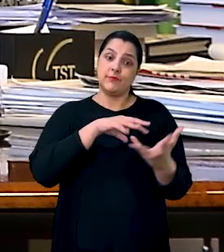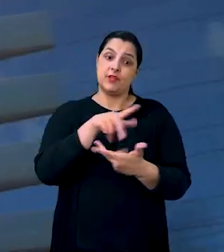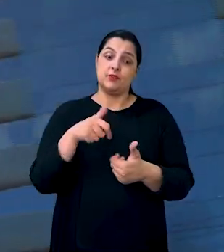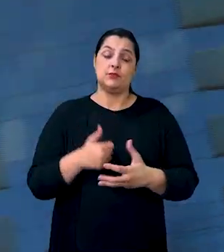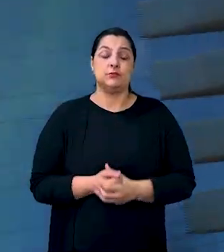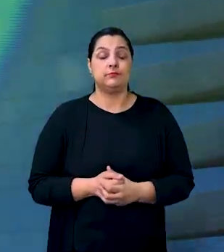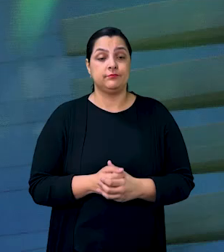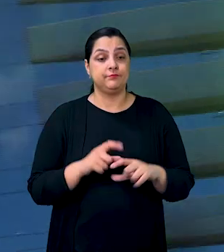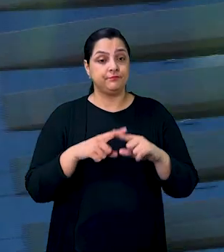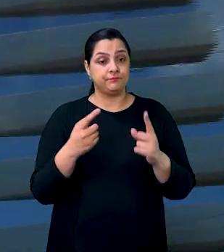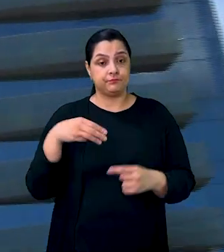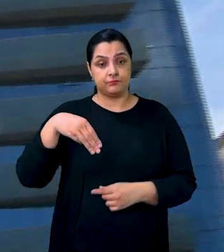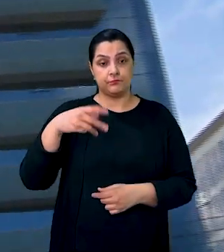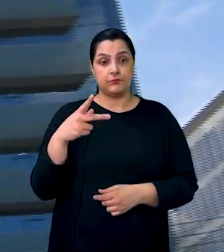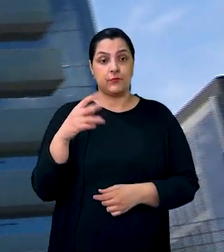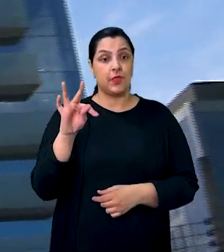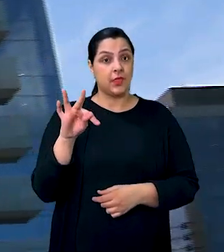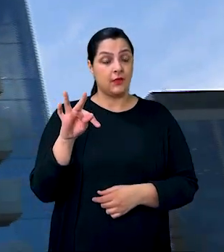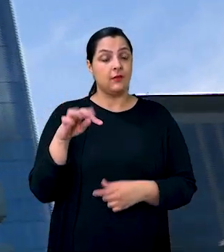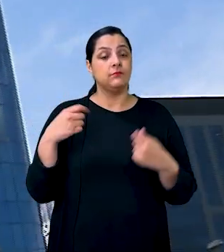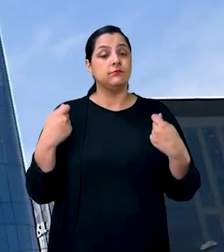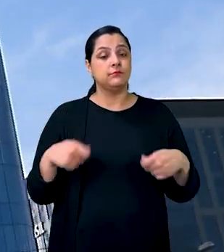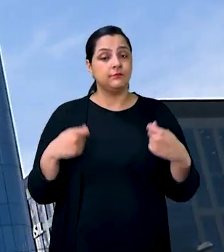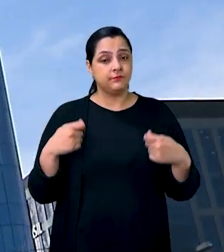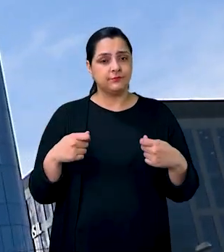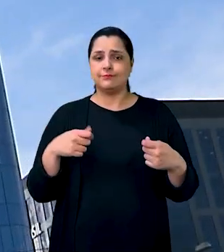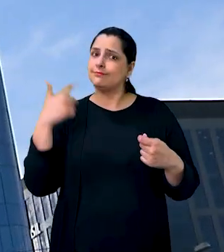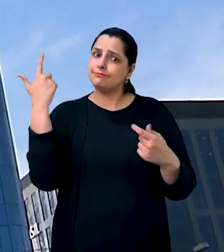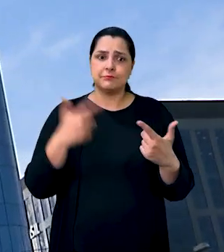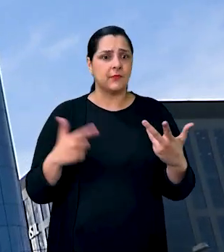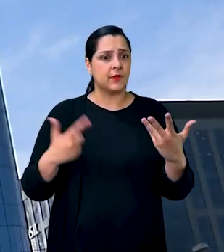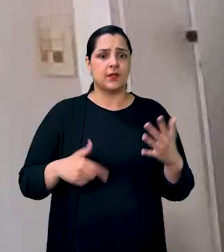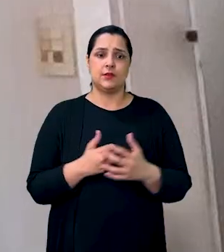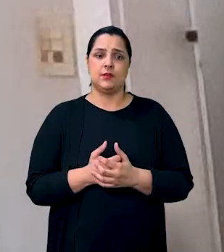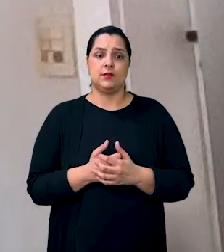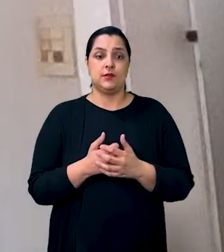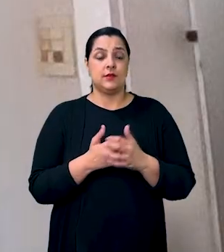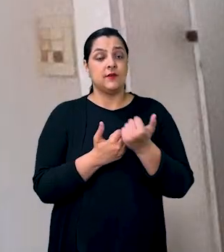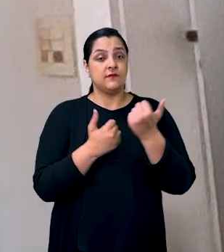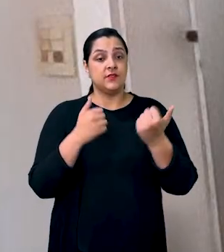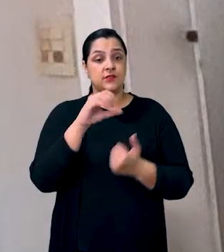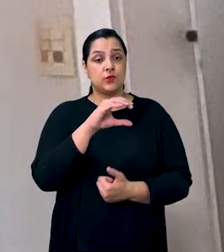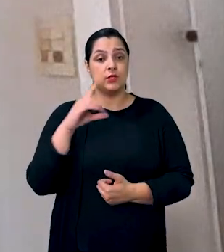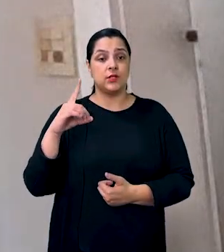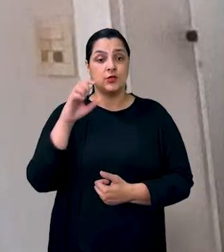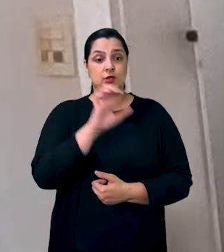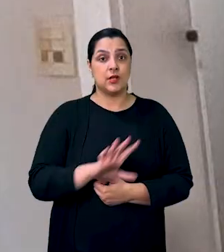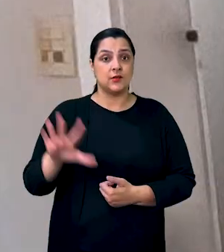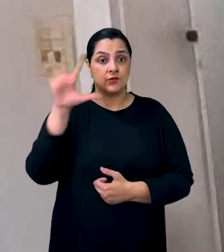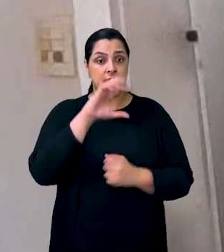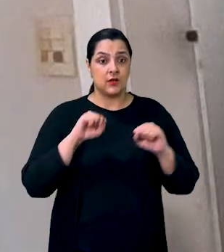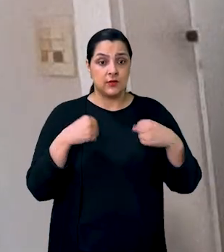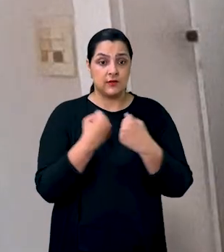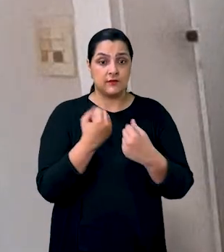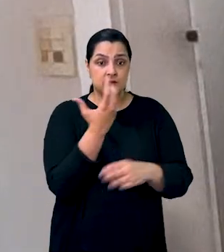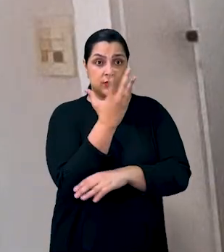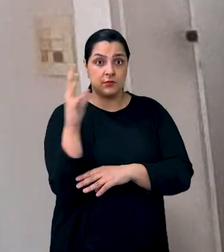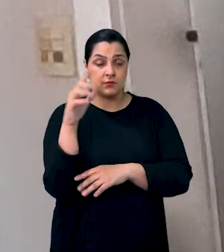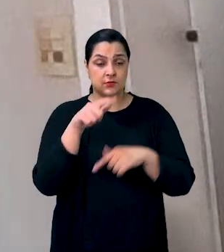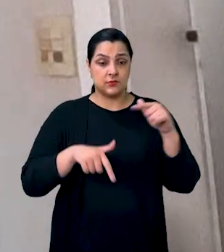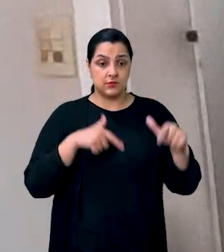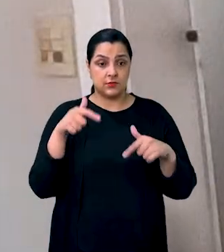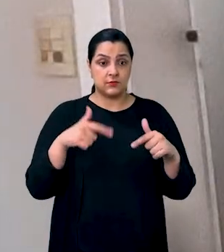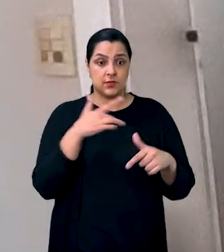internacionais. Mas, para o Ministério Público do Trabalho, é preciso mais. A vice-coordenadora nacional de Defesa do Meio Ambiente,